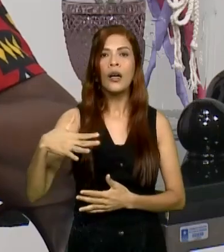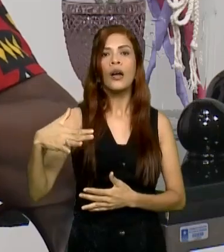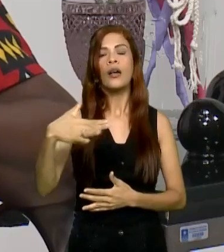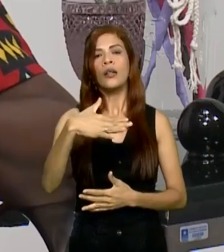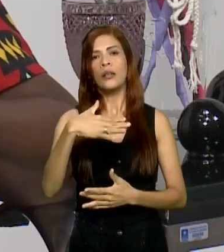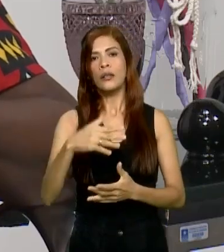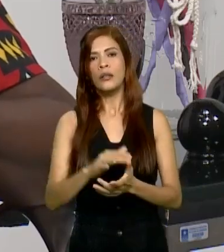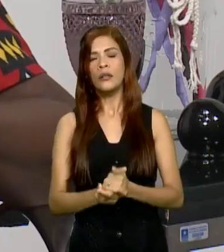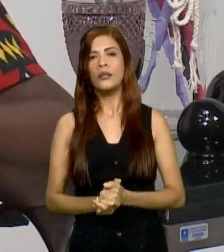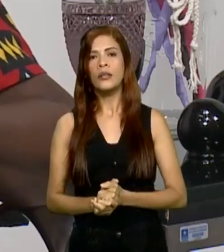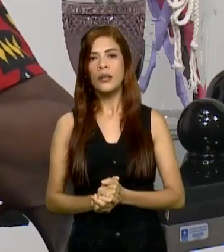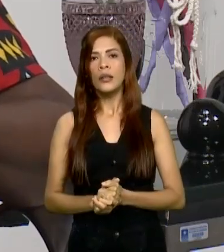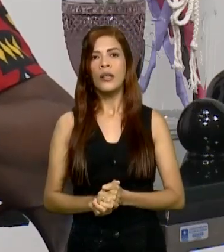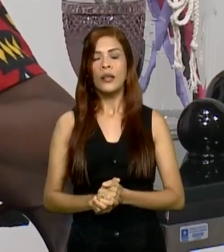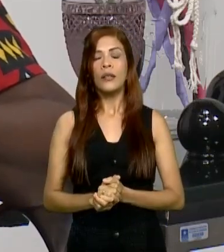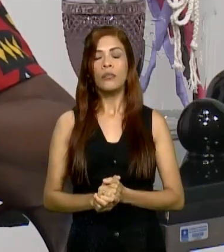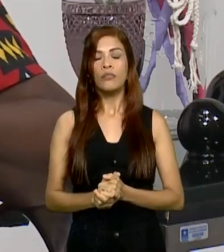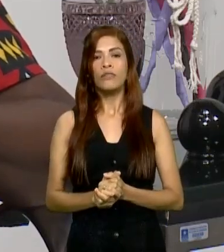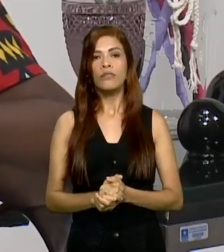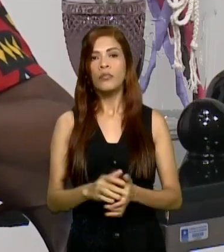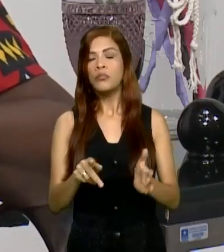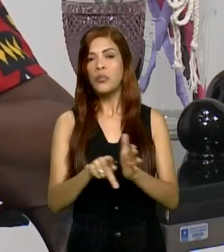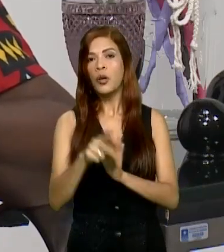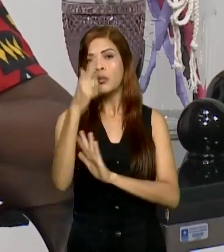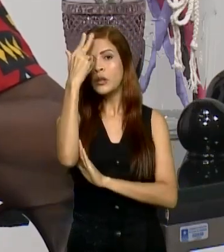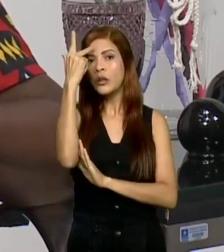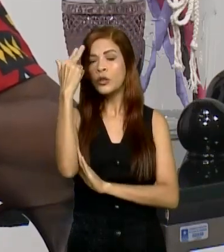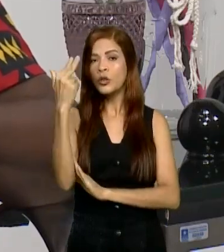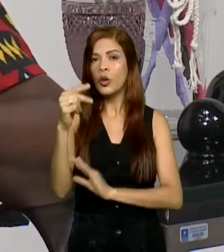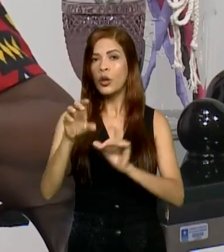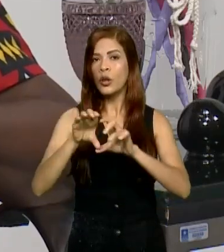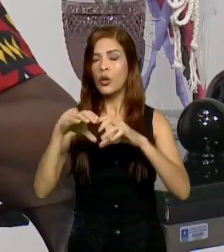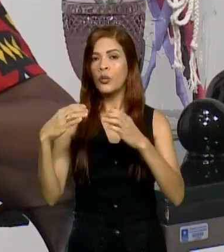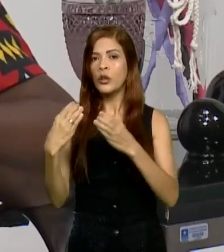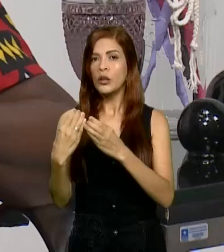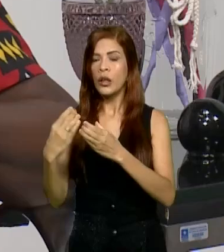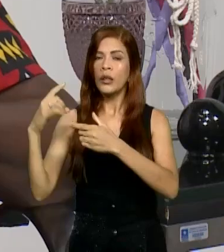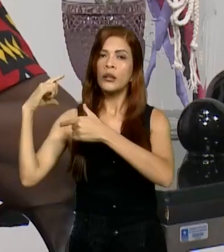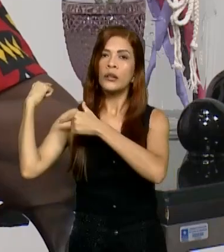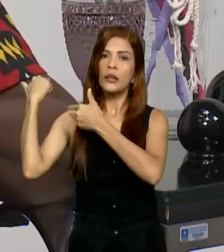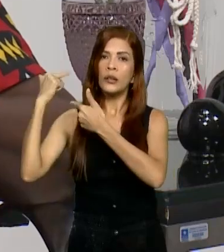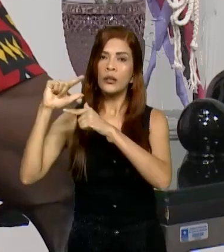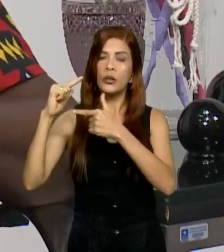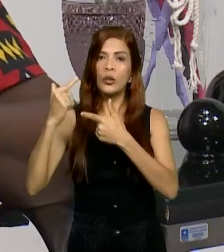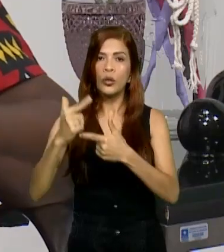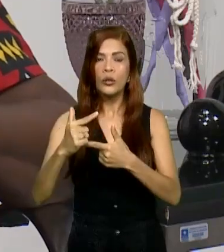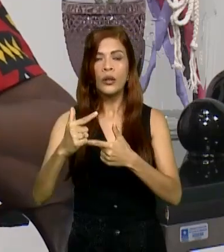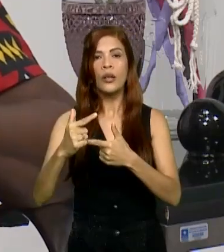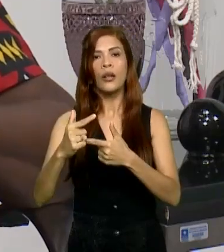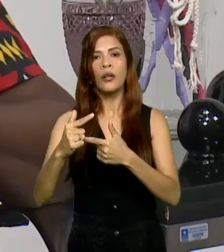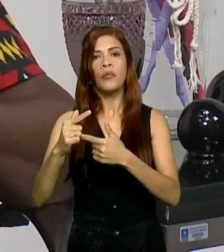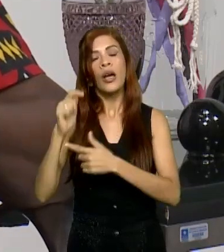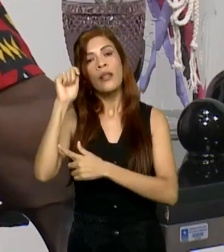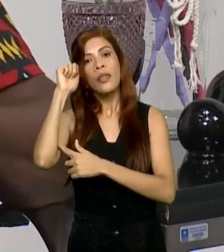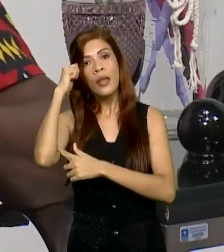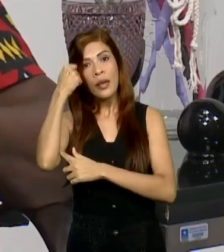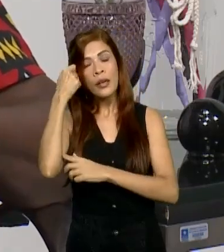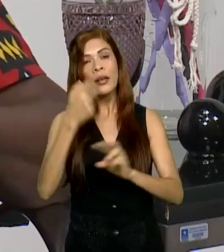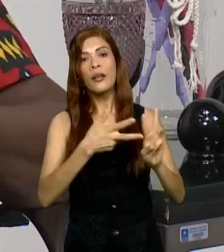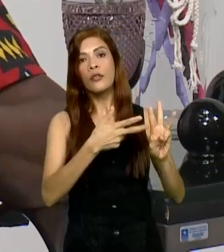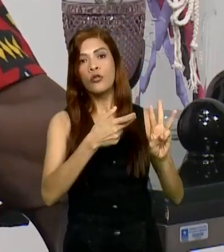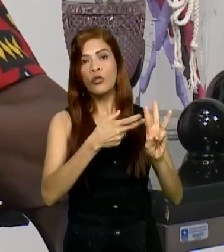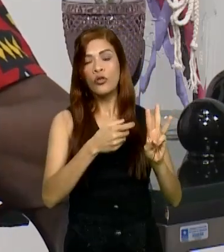né, historicamente, dos povos e comunidades tradicionais, tanto da população negra como da população indígena. E